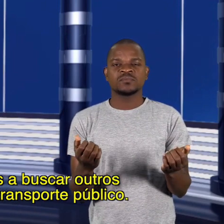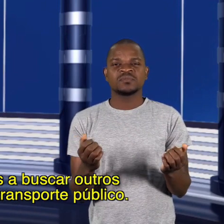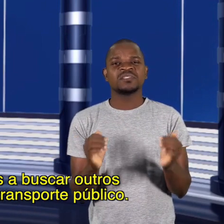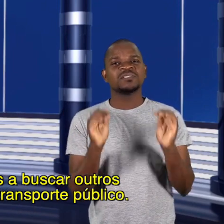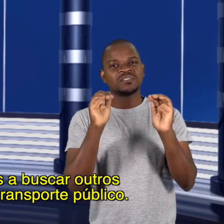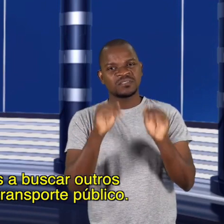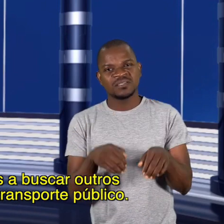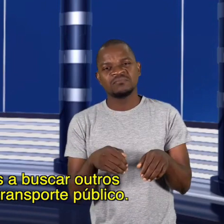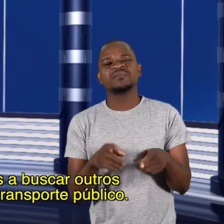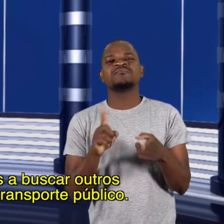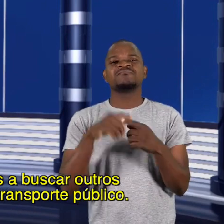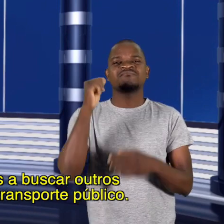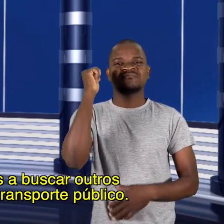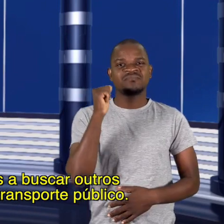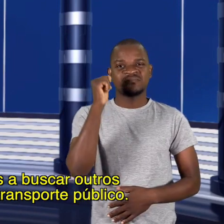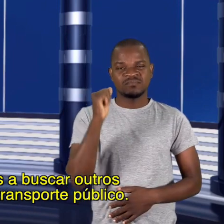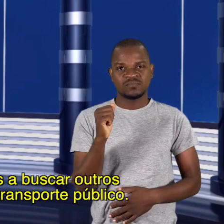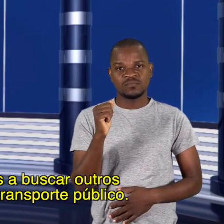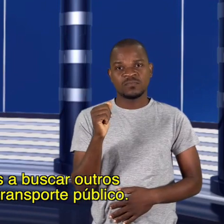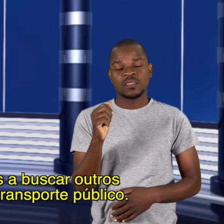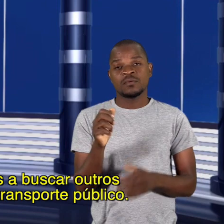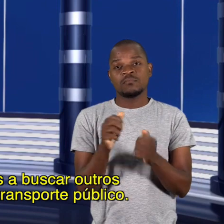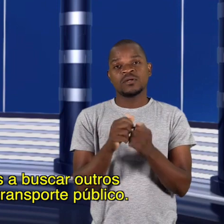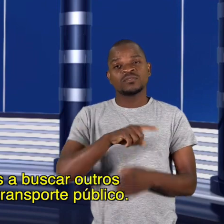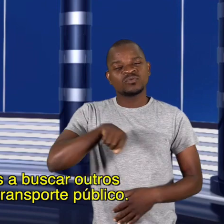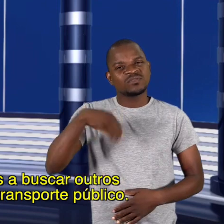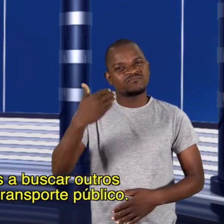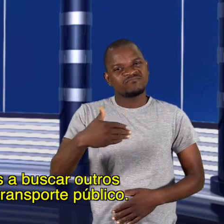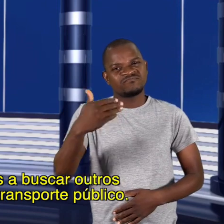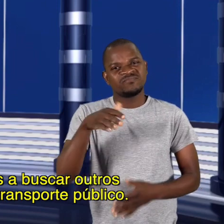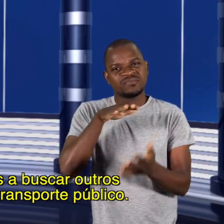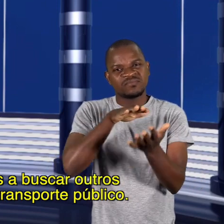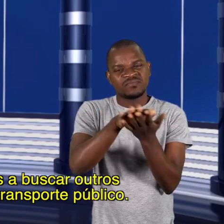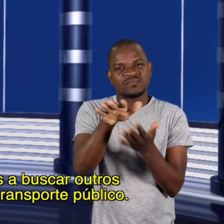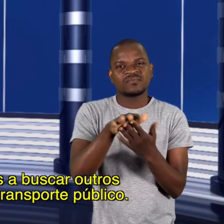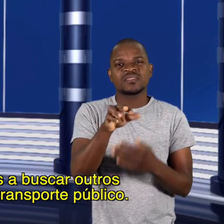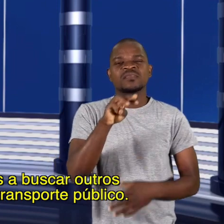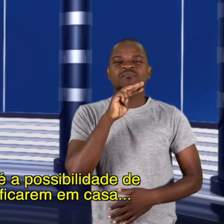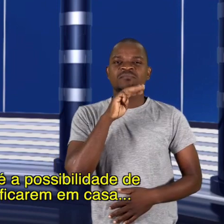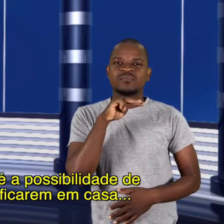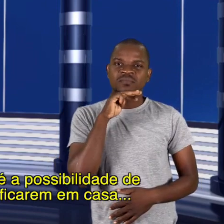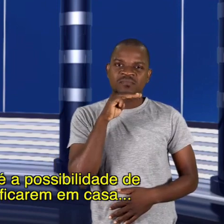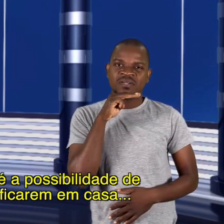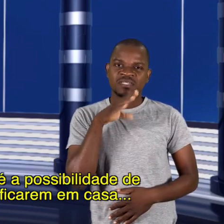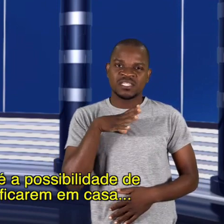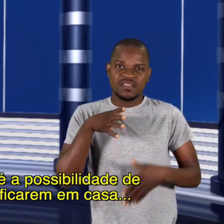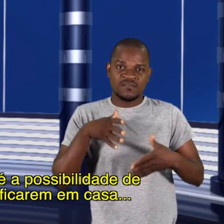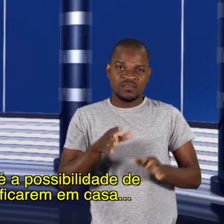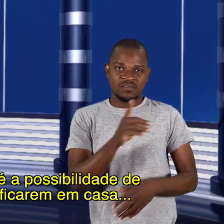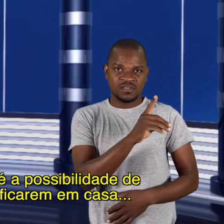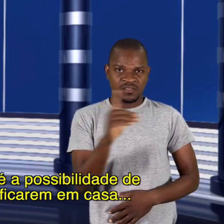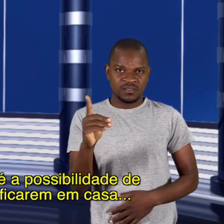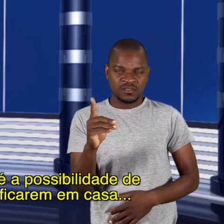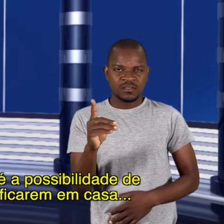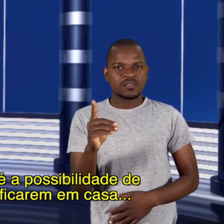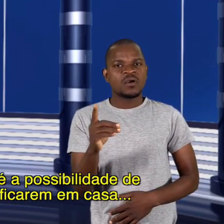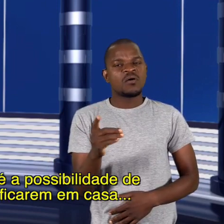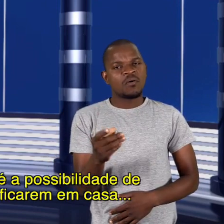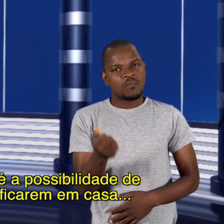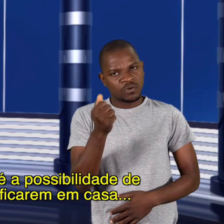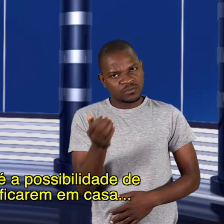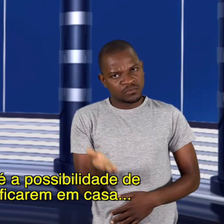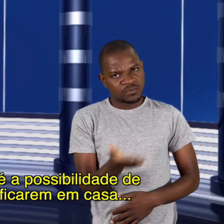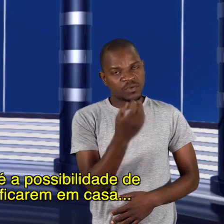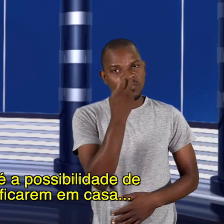problemas porque, infelizmente, muitas destas crianças são reitas a transportes públicos. Então, a questão que nós fazíamos às mães é